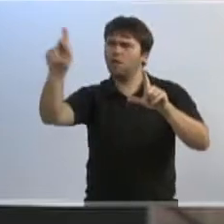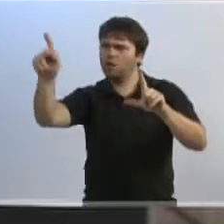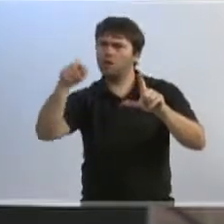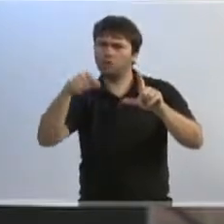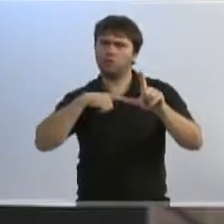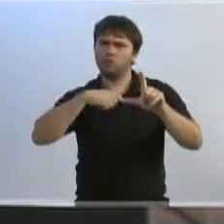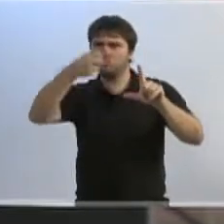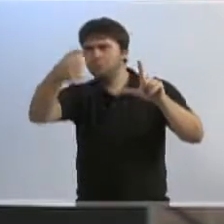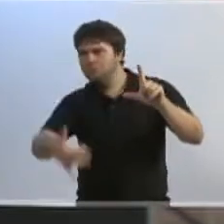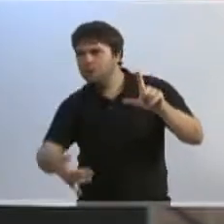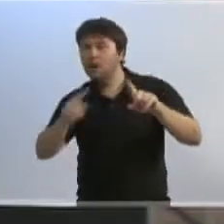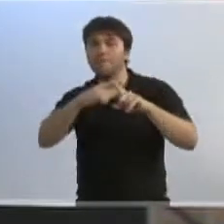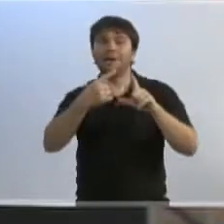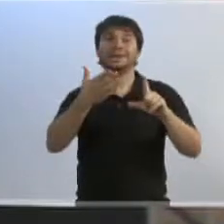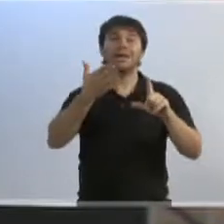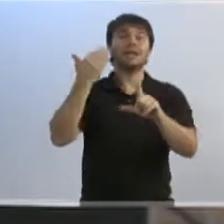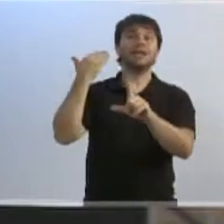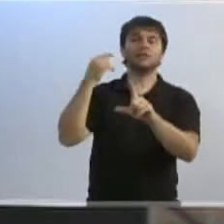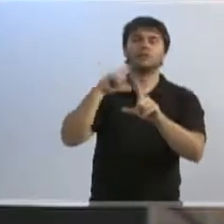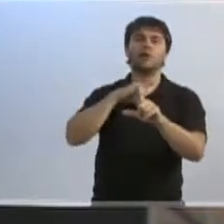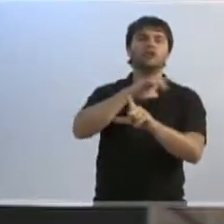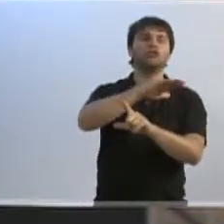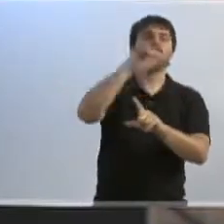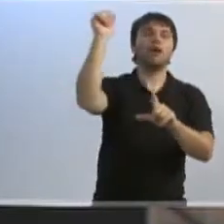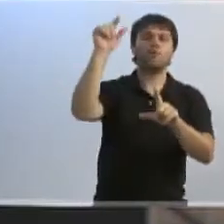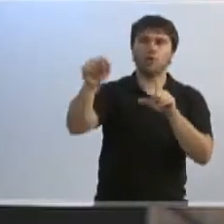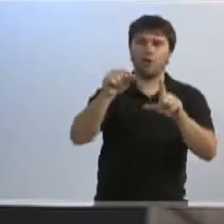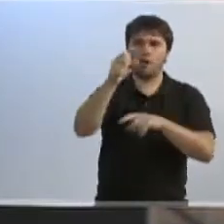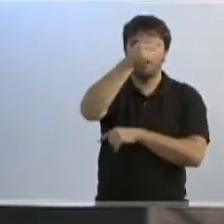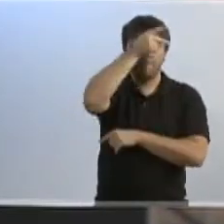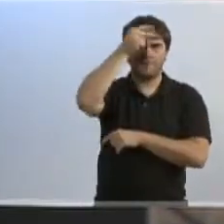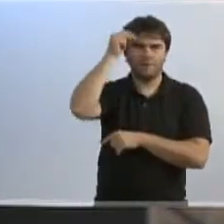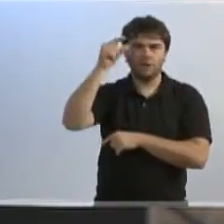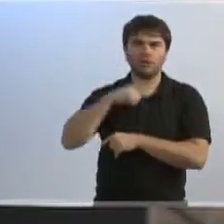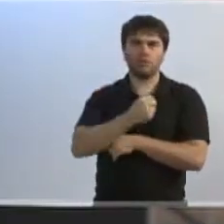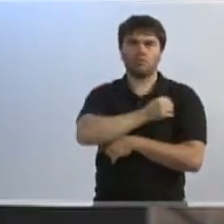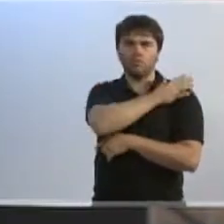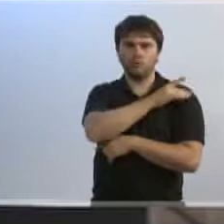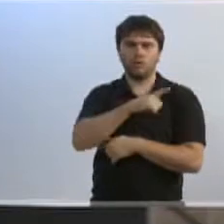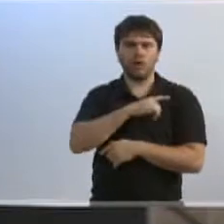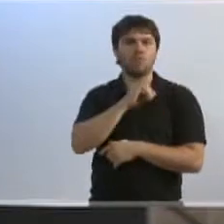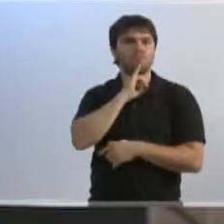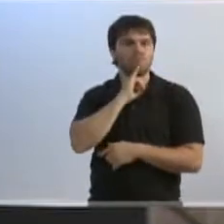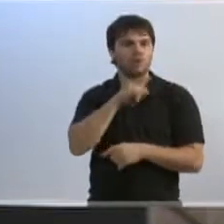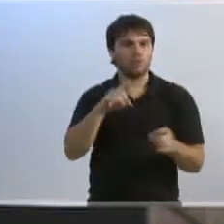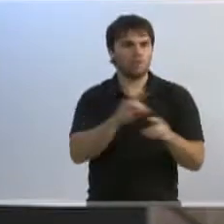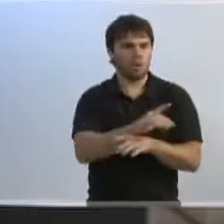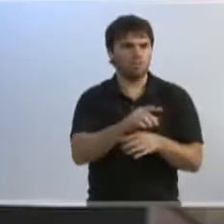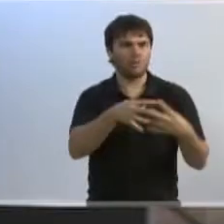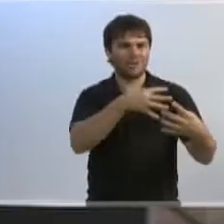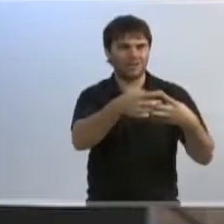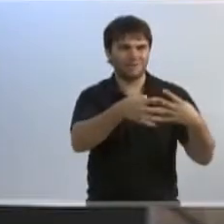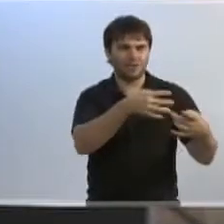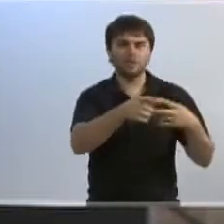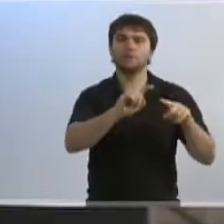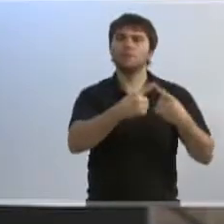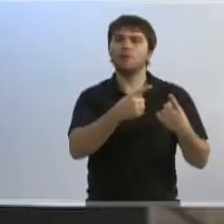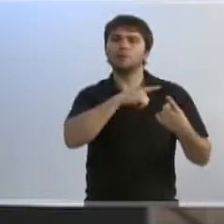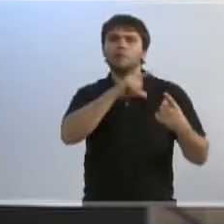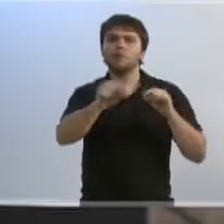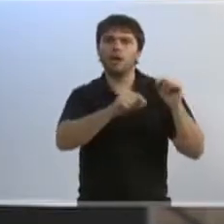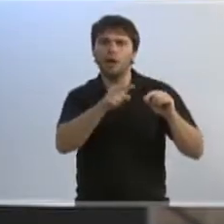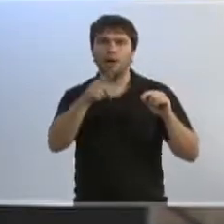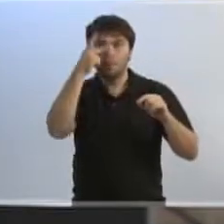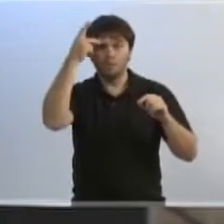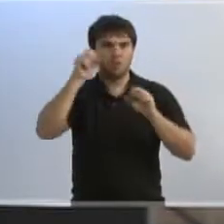descreveu o assunto, mas a chamada, dando a entender que o prefeito de Blumenau criou um imposto sobre a Netflix, as pessoas compartilhando essa inverdade